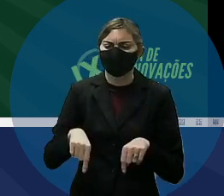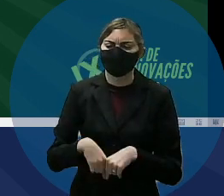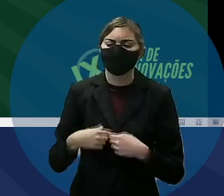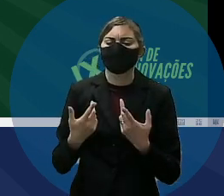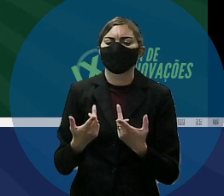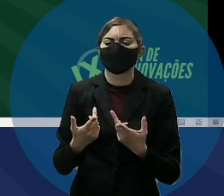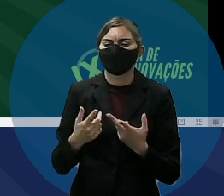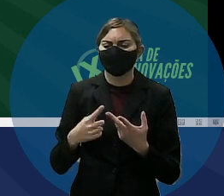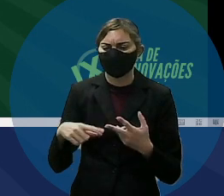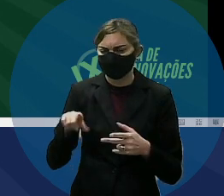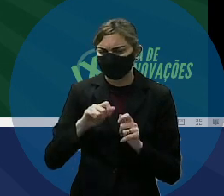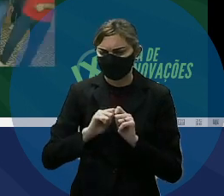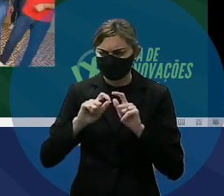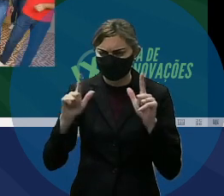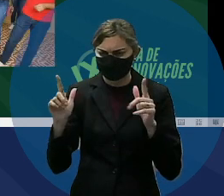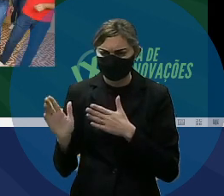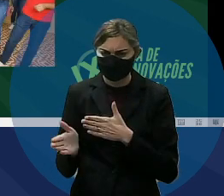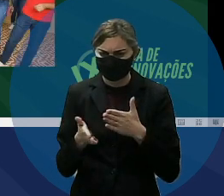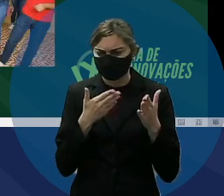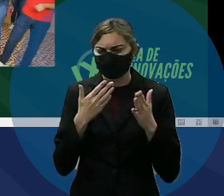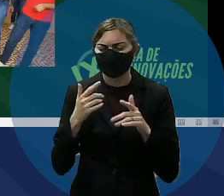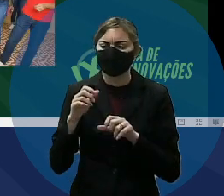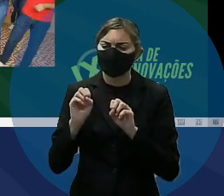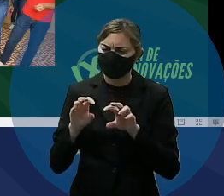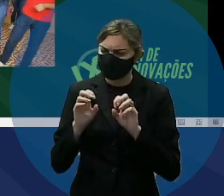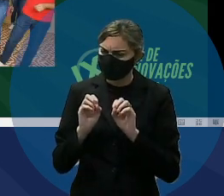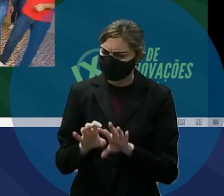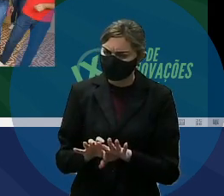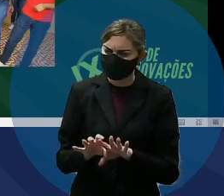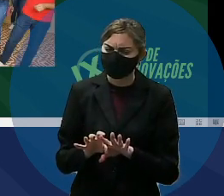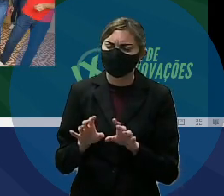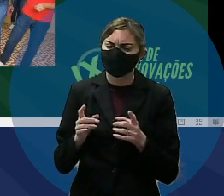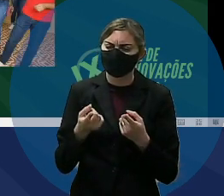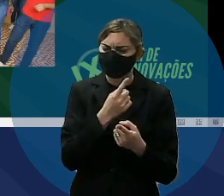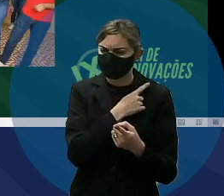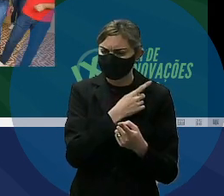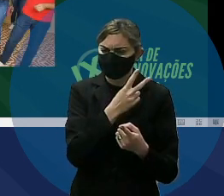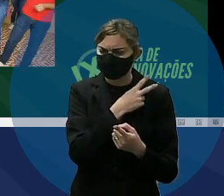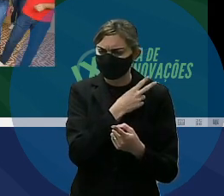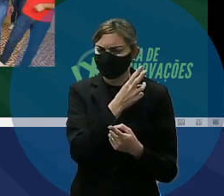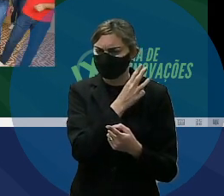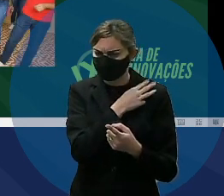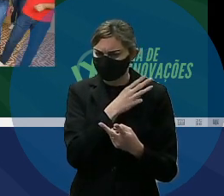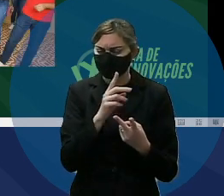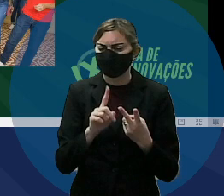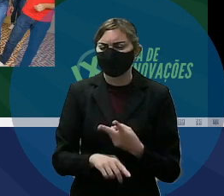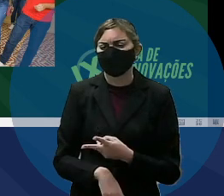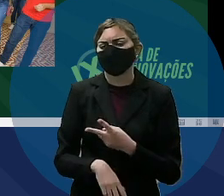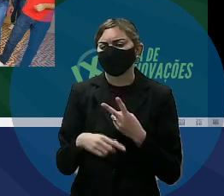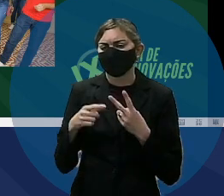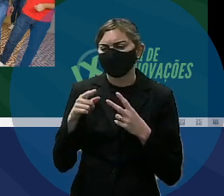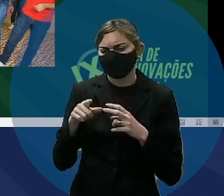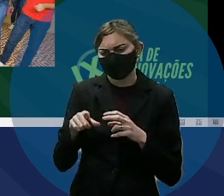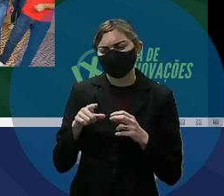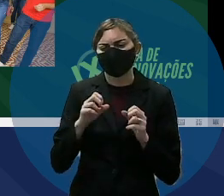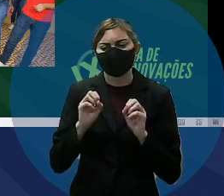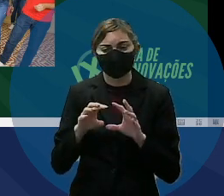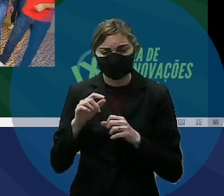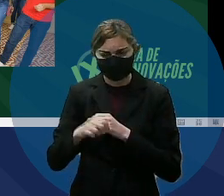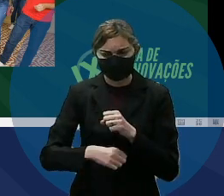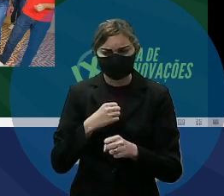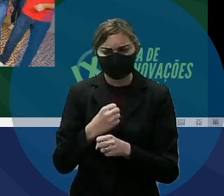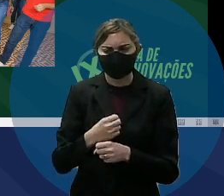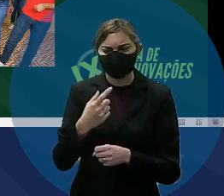passar mais um pouquinho? Nós trabalhamos com turmas de primeiro, segundo e terceiro ano do ensino médio, e esse ano, por conta